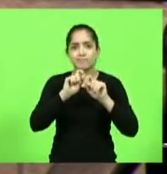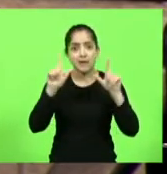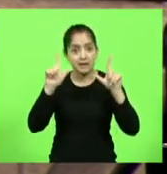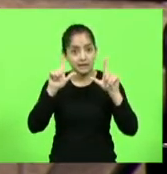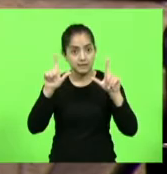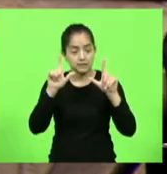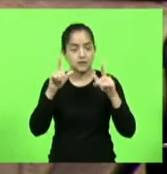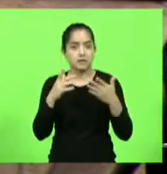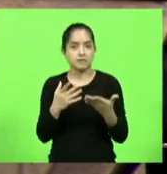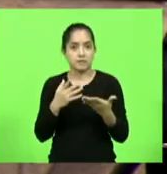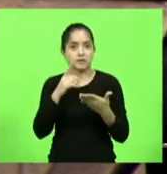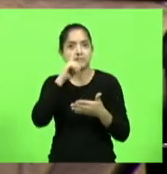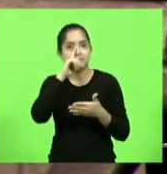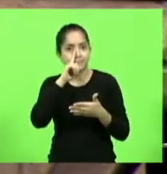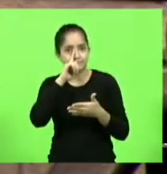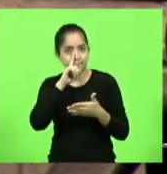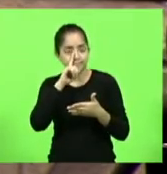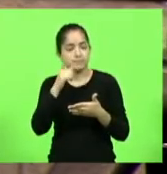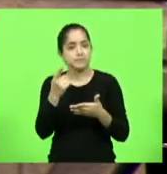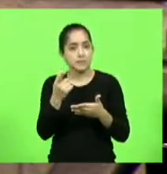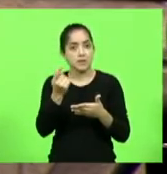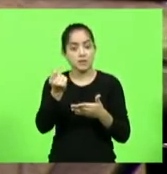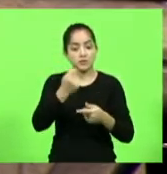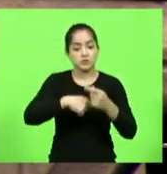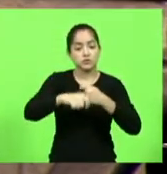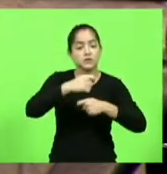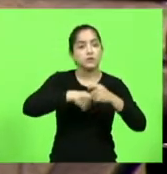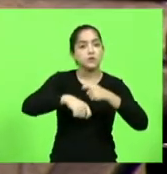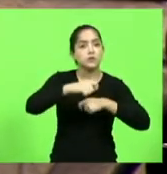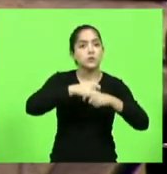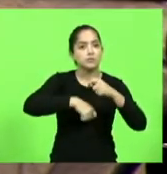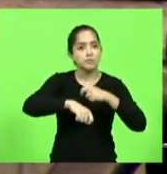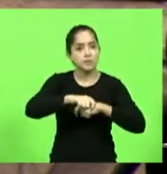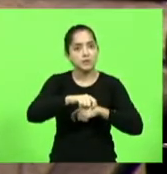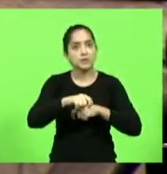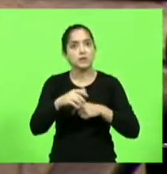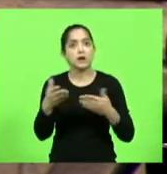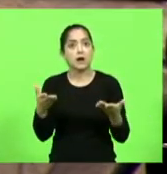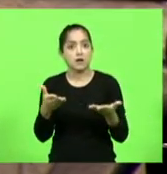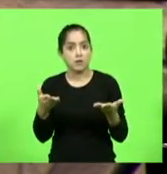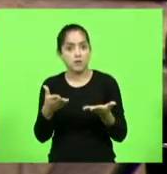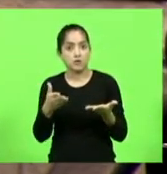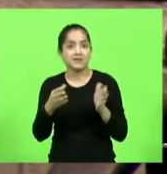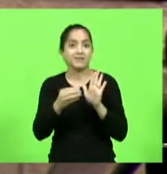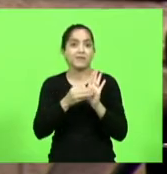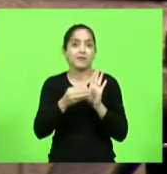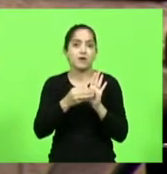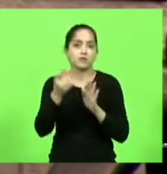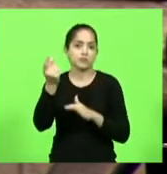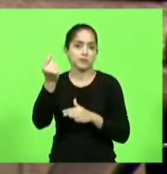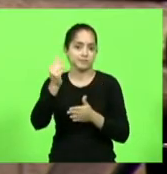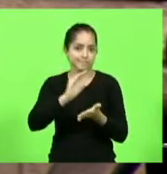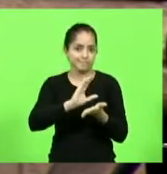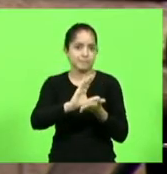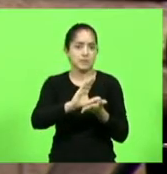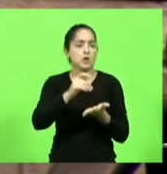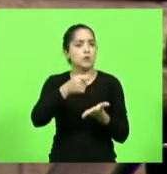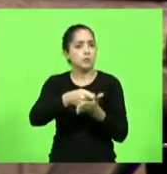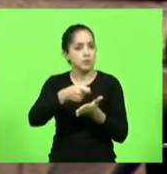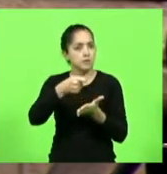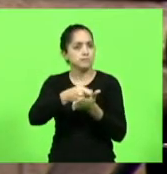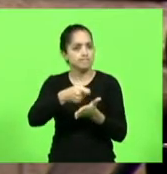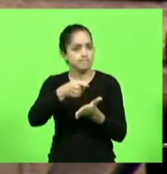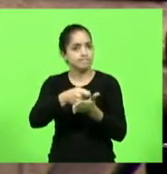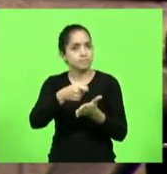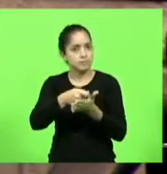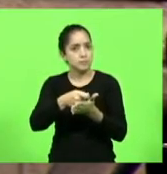riscos econômicos que nós estamos passando por falta de investimento. Cobrei muito,